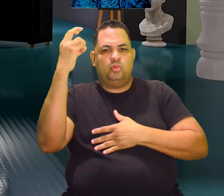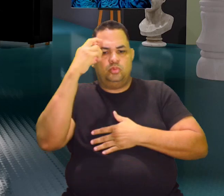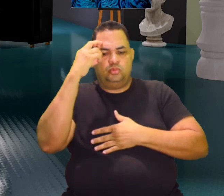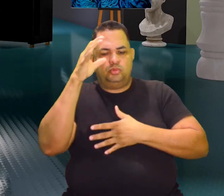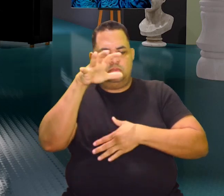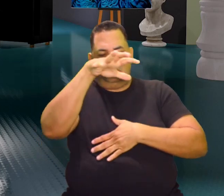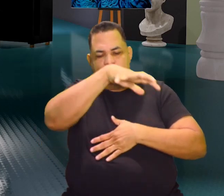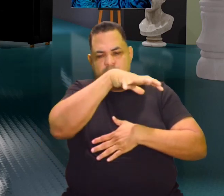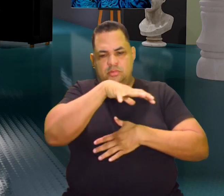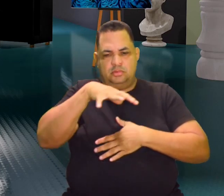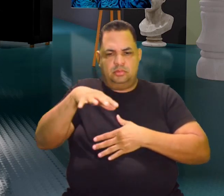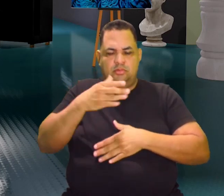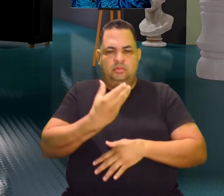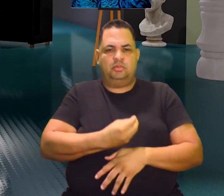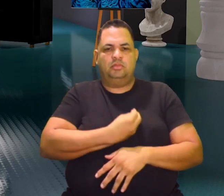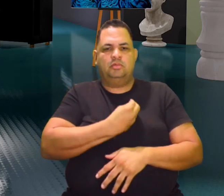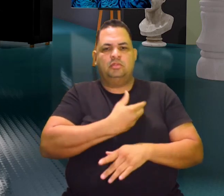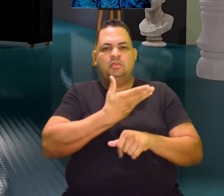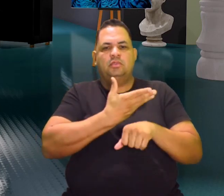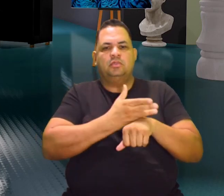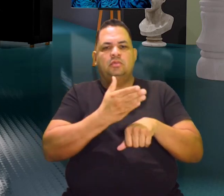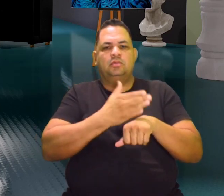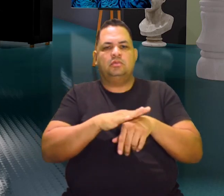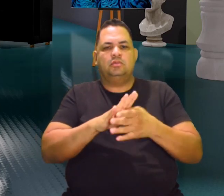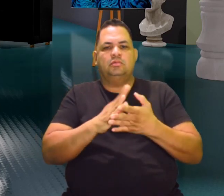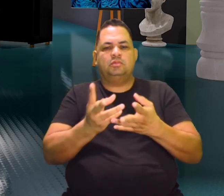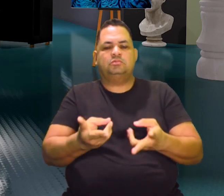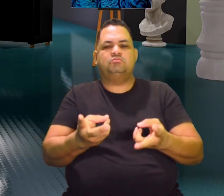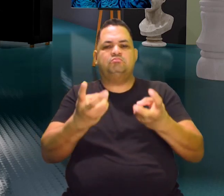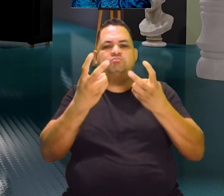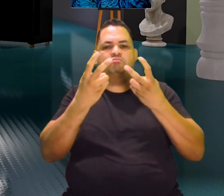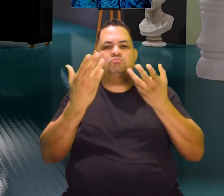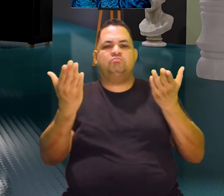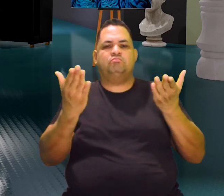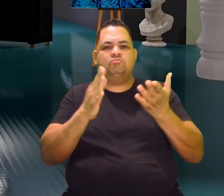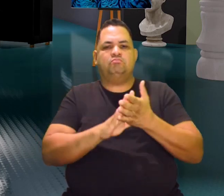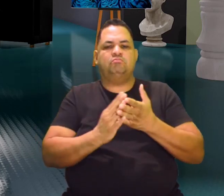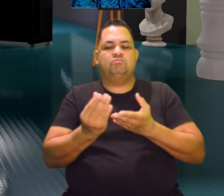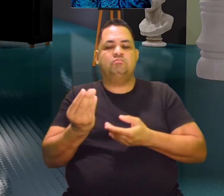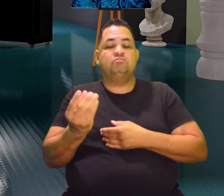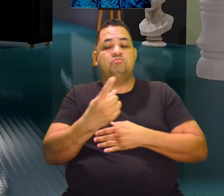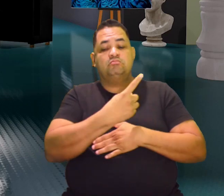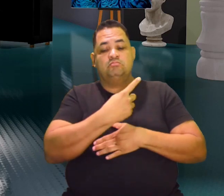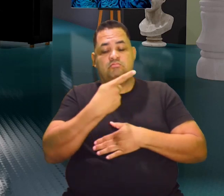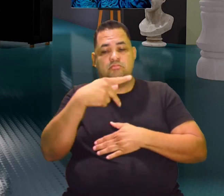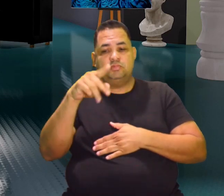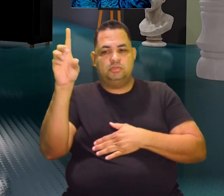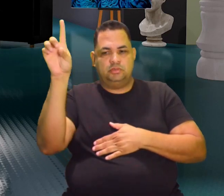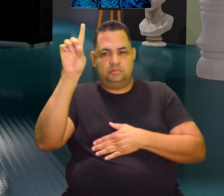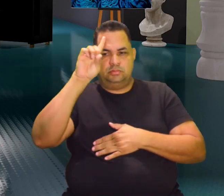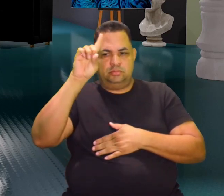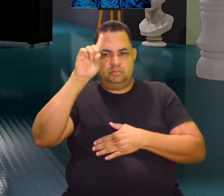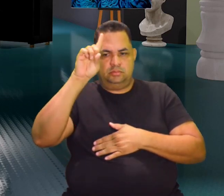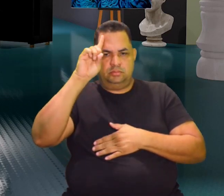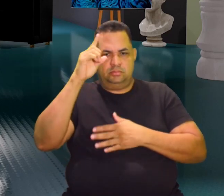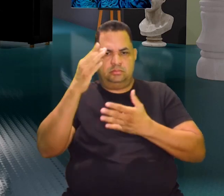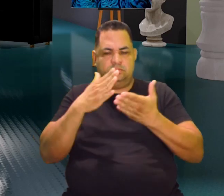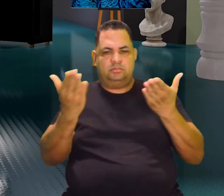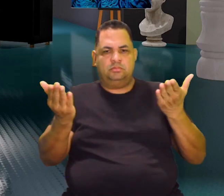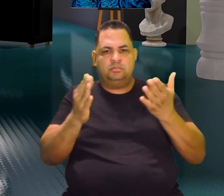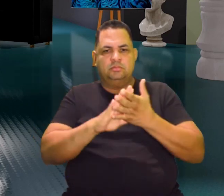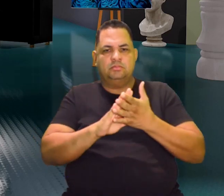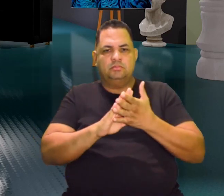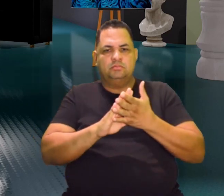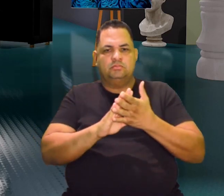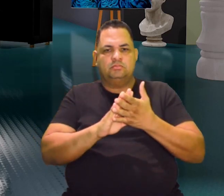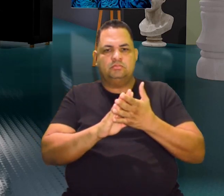vocês possam também fazer essas leituras aí no seu cotidiano, certo? Transferir esses conteúdos para o